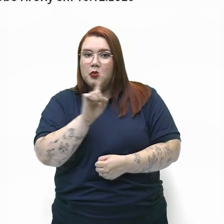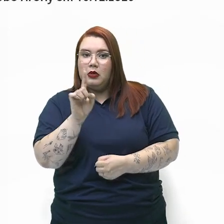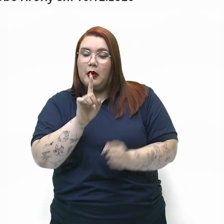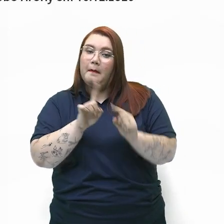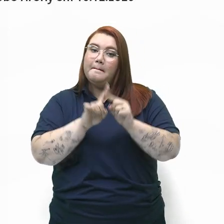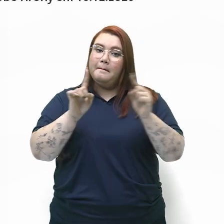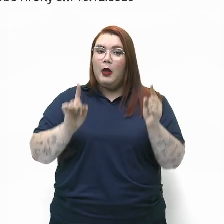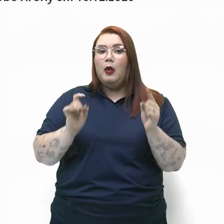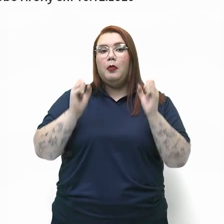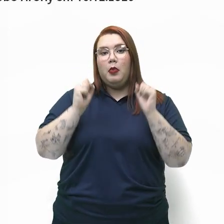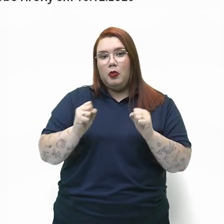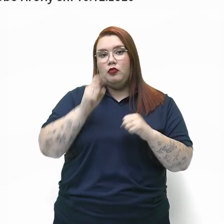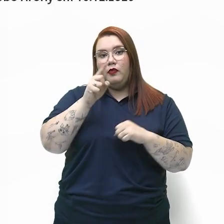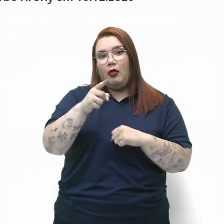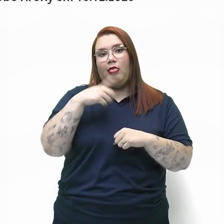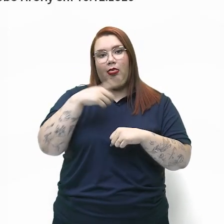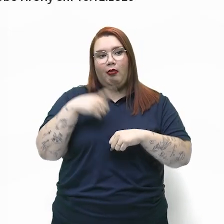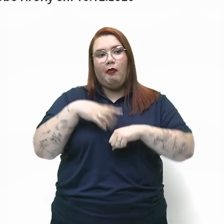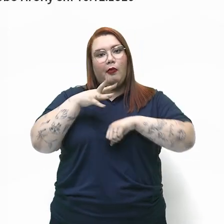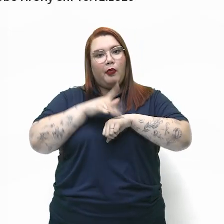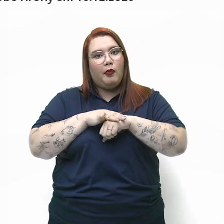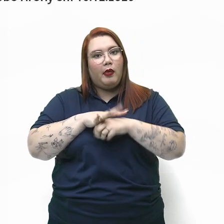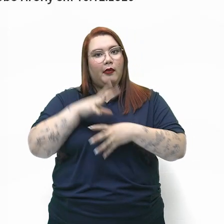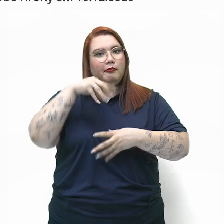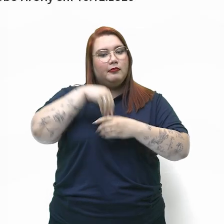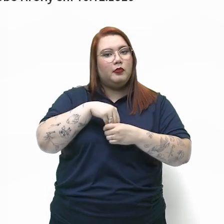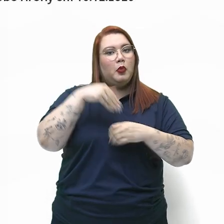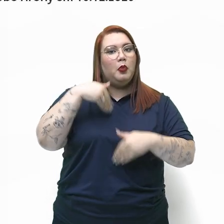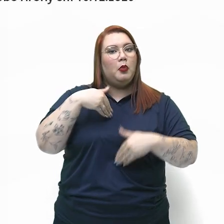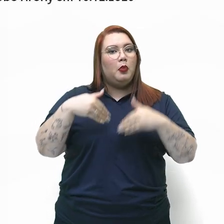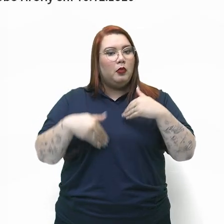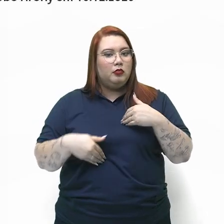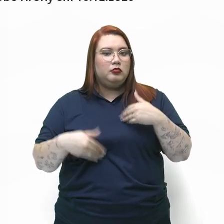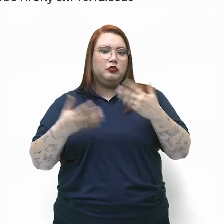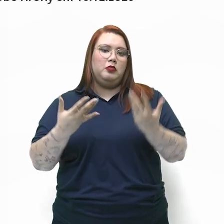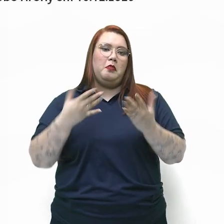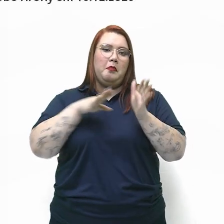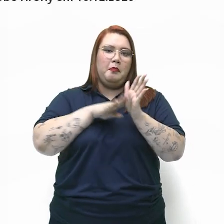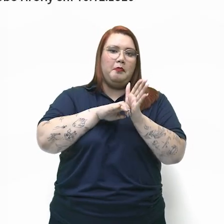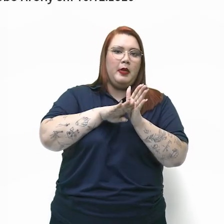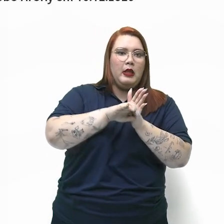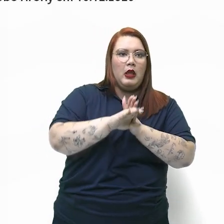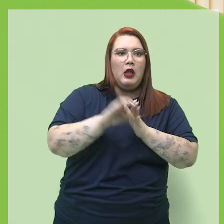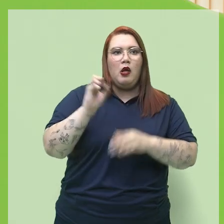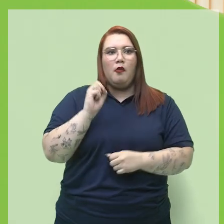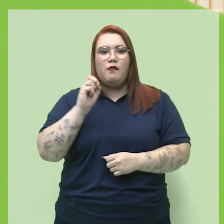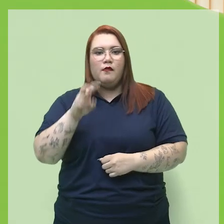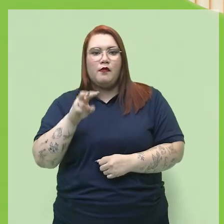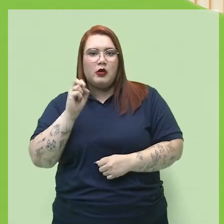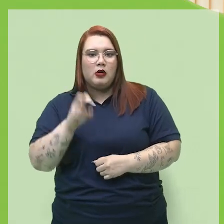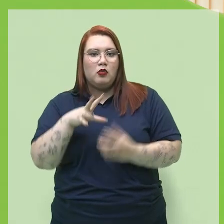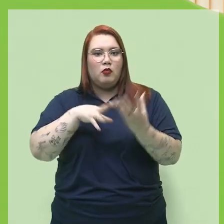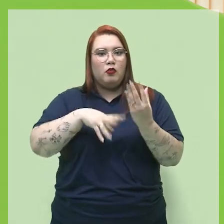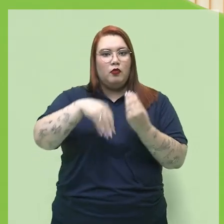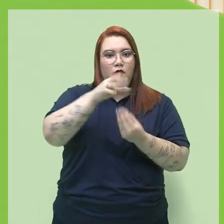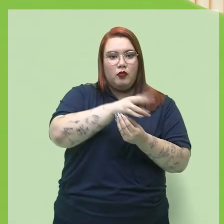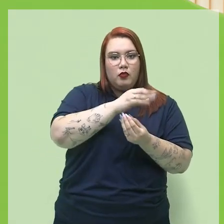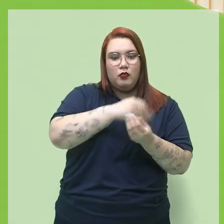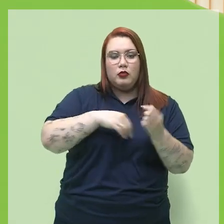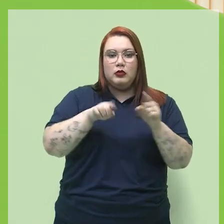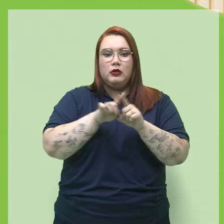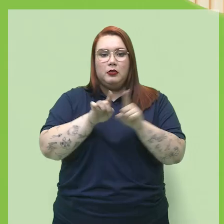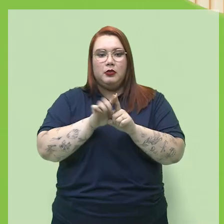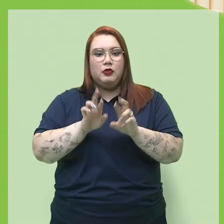acontecer que você tenha ali alguma infecção, ou por vírus, ou por bactéria, que vai diferenciar também o tipo